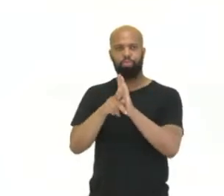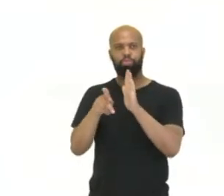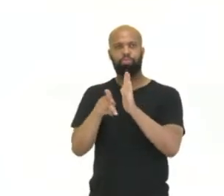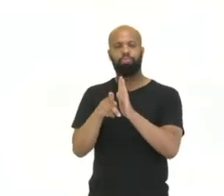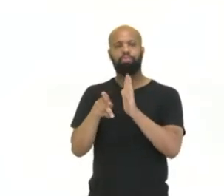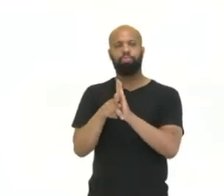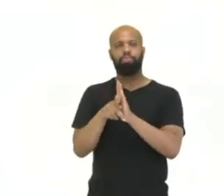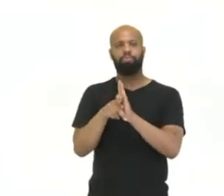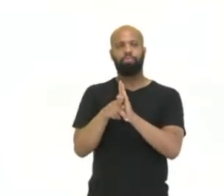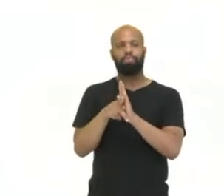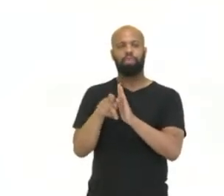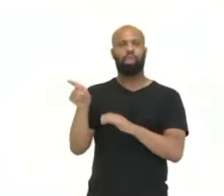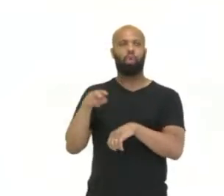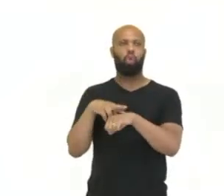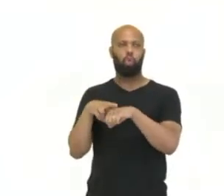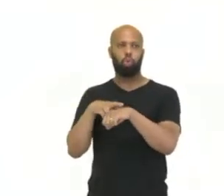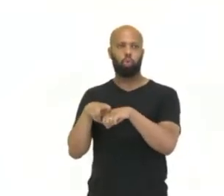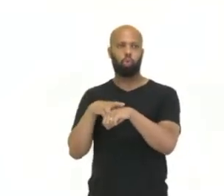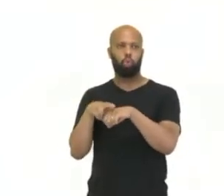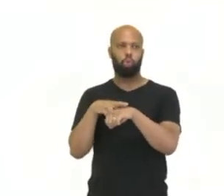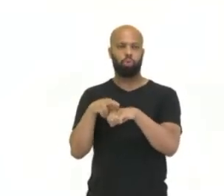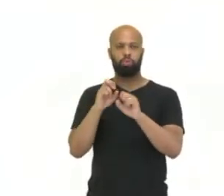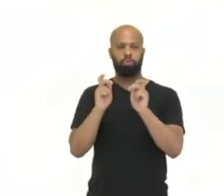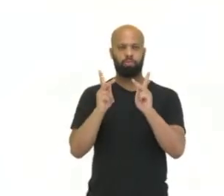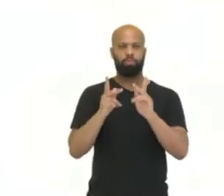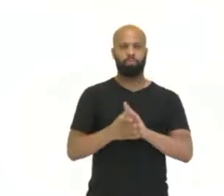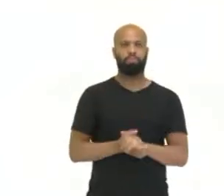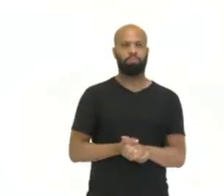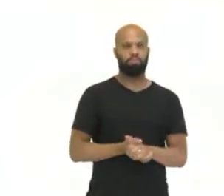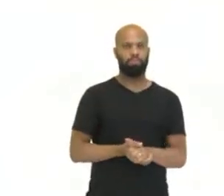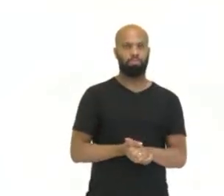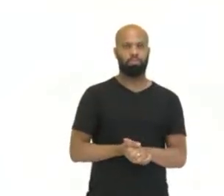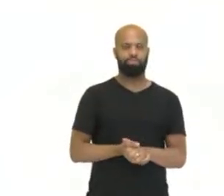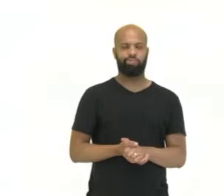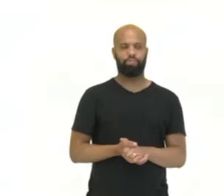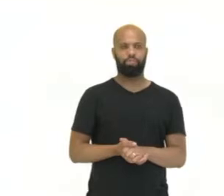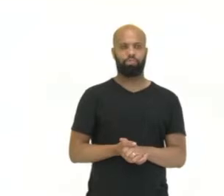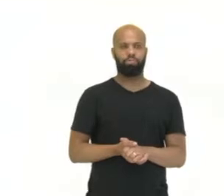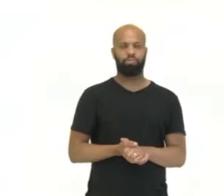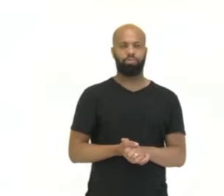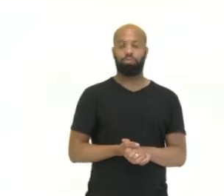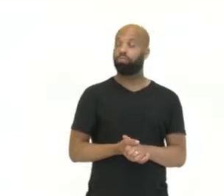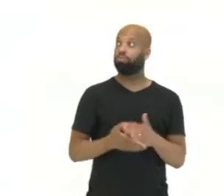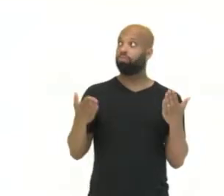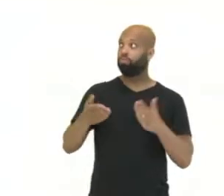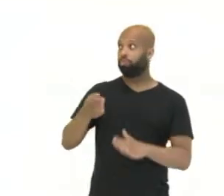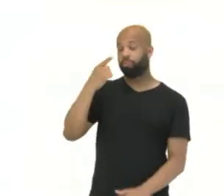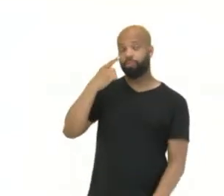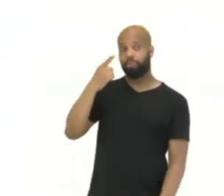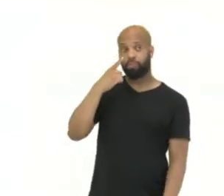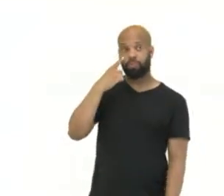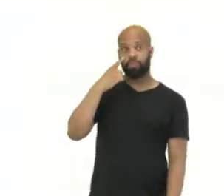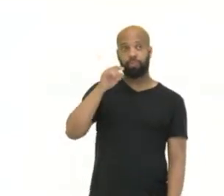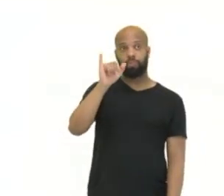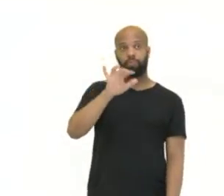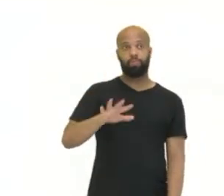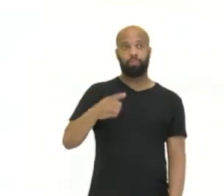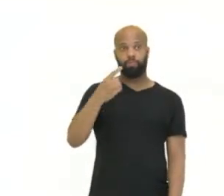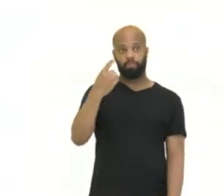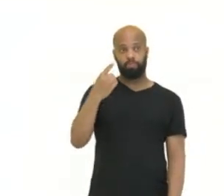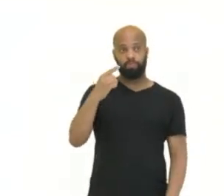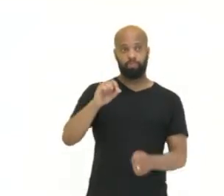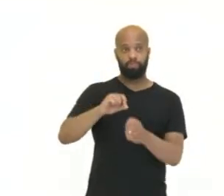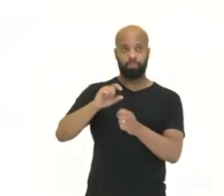rodada 90 graus para formar a figura 2. Ok? Olha lá. A figura 1 foi rotacionada em torno do